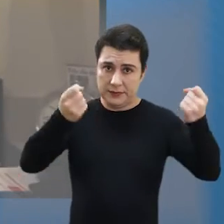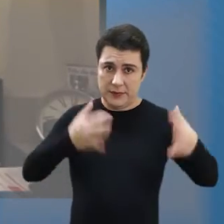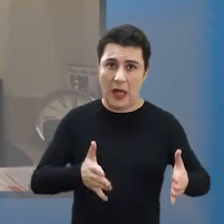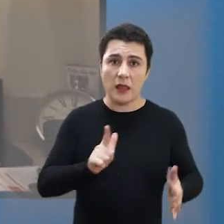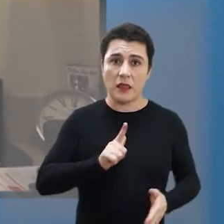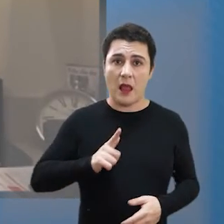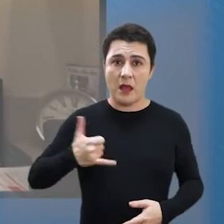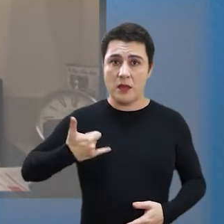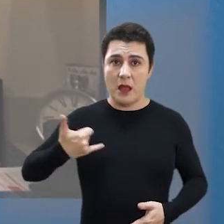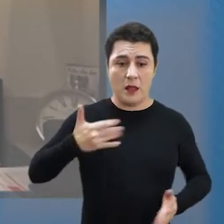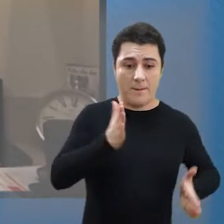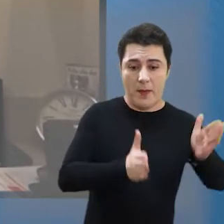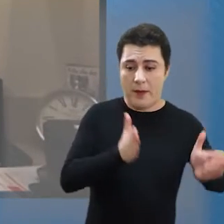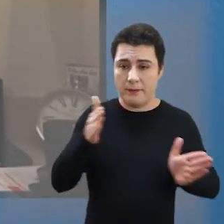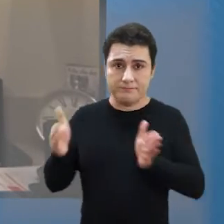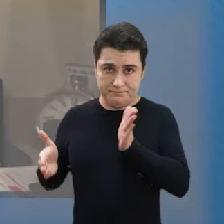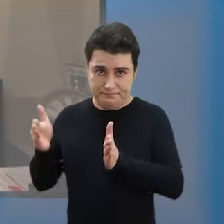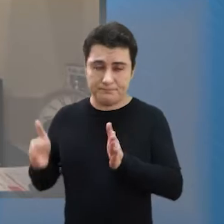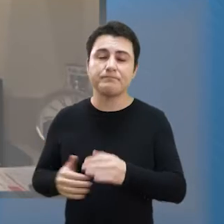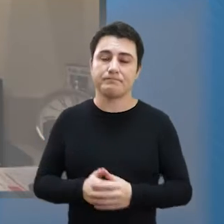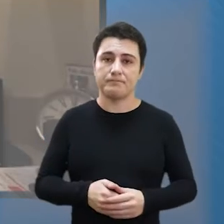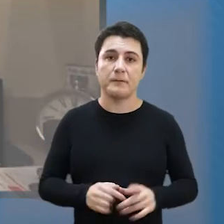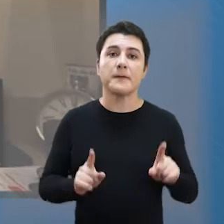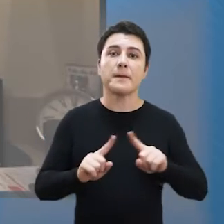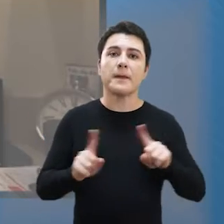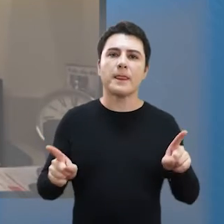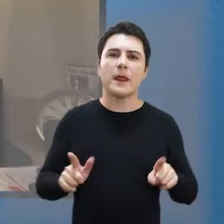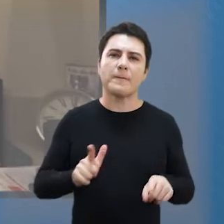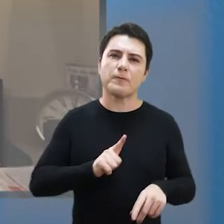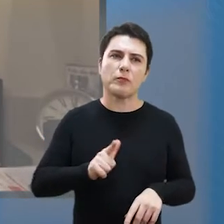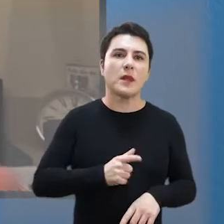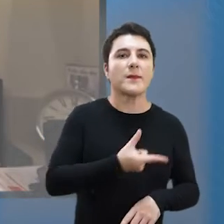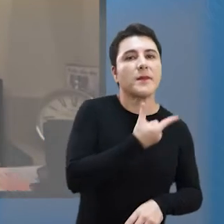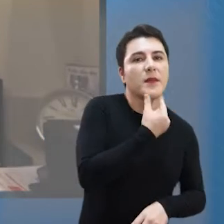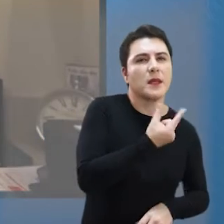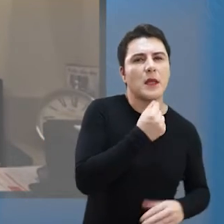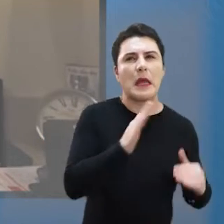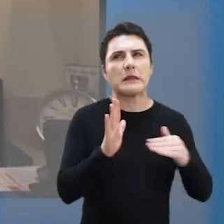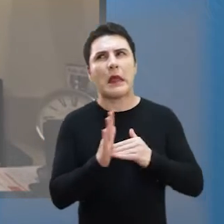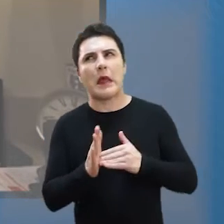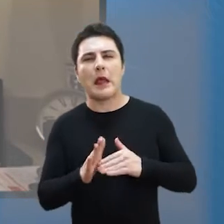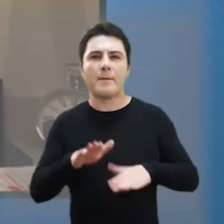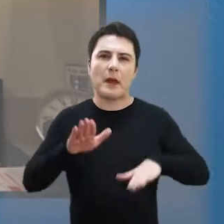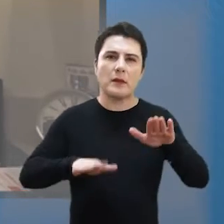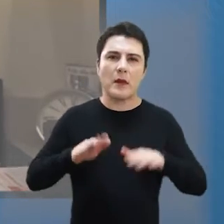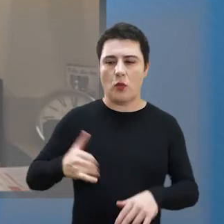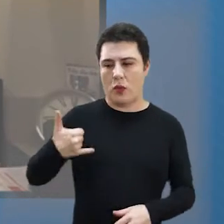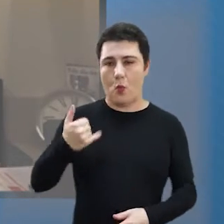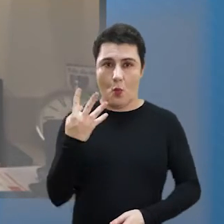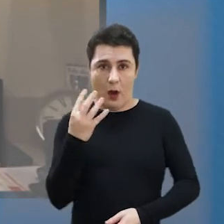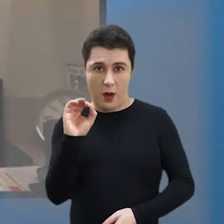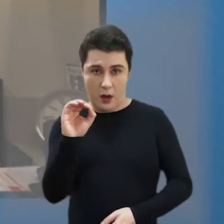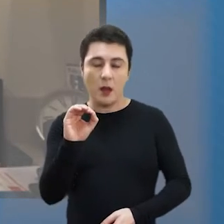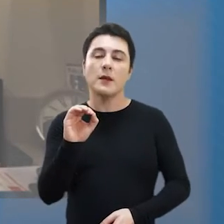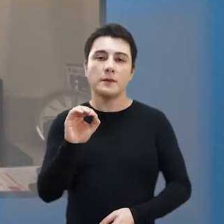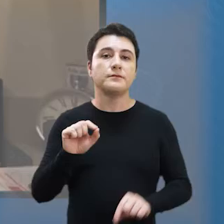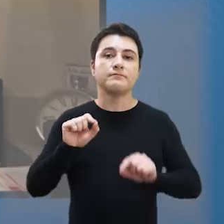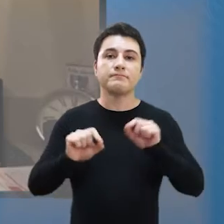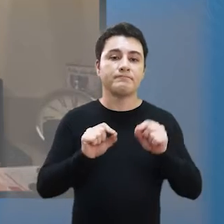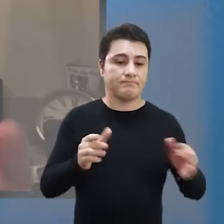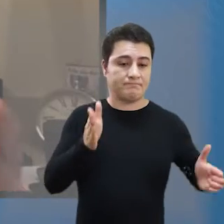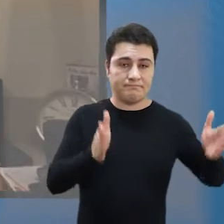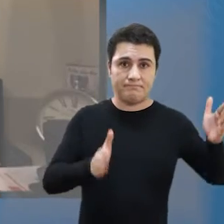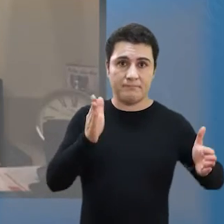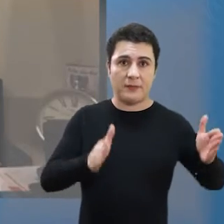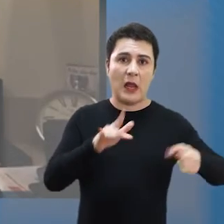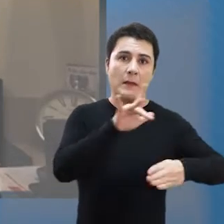dividir por faixas etárias aí, tá? Vamos colocar aí do menino até mais ou menos a idade de 40 anos,